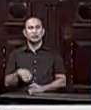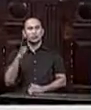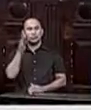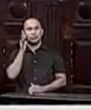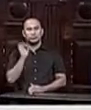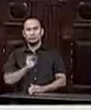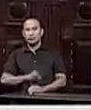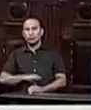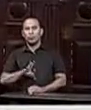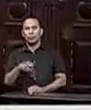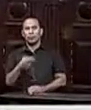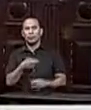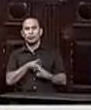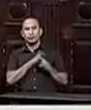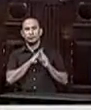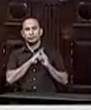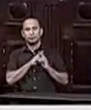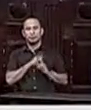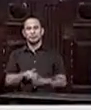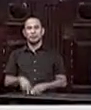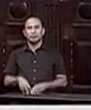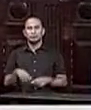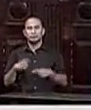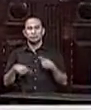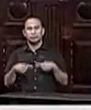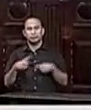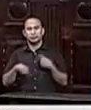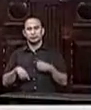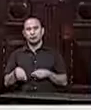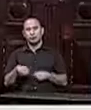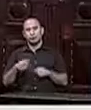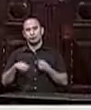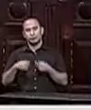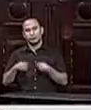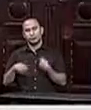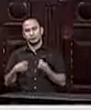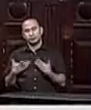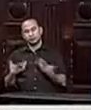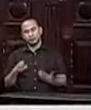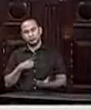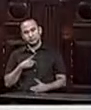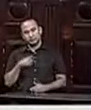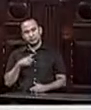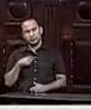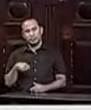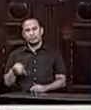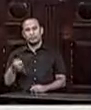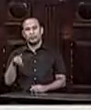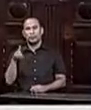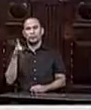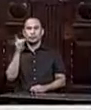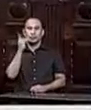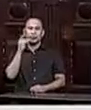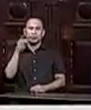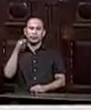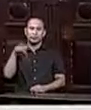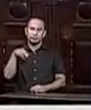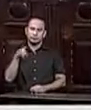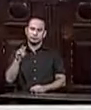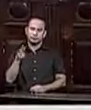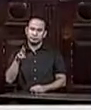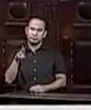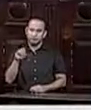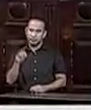responsabilidade política ou a responsabilidade administrativa que tem o deputado André Correia para tomar